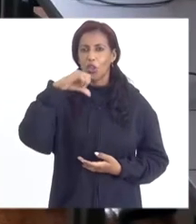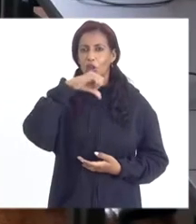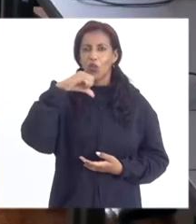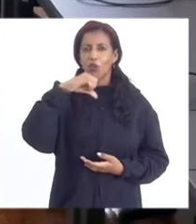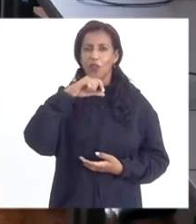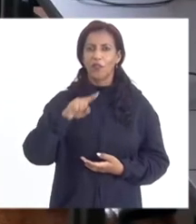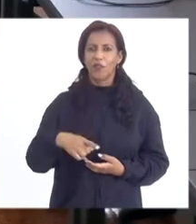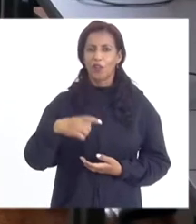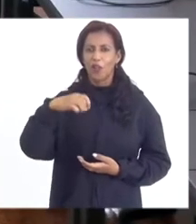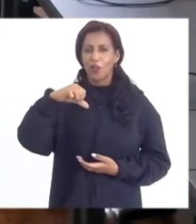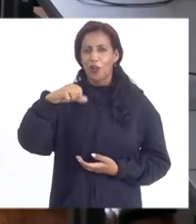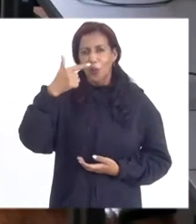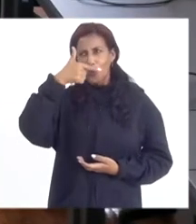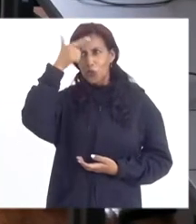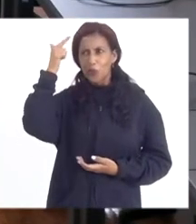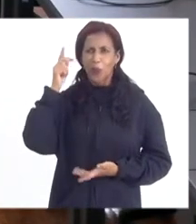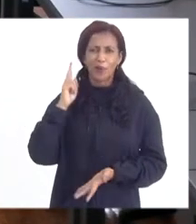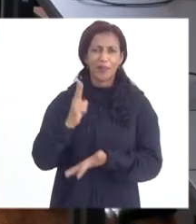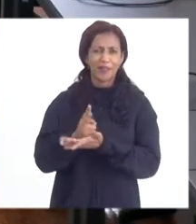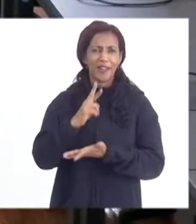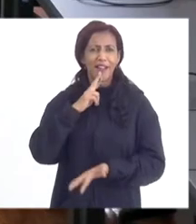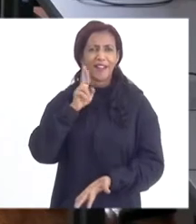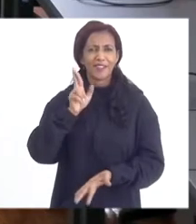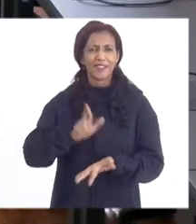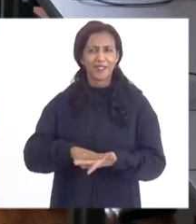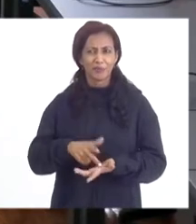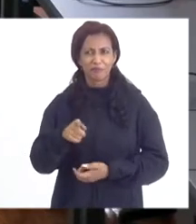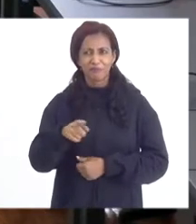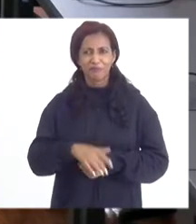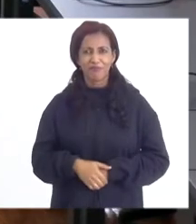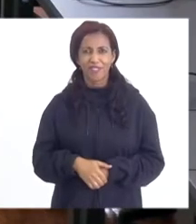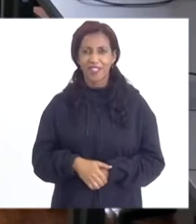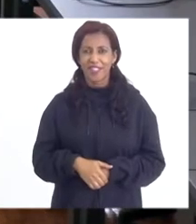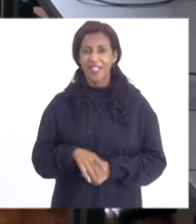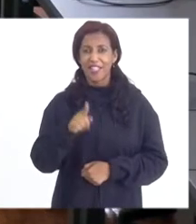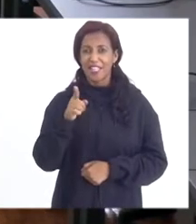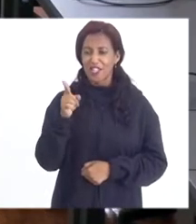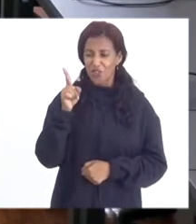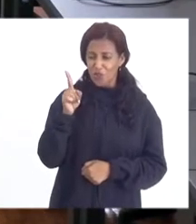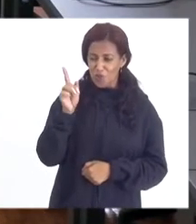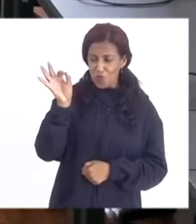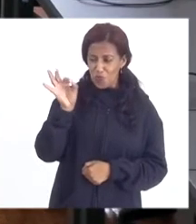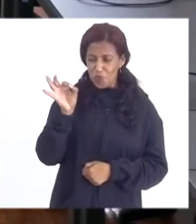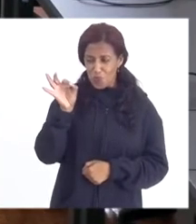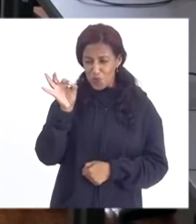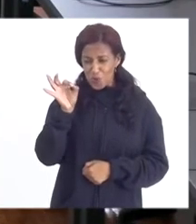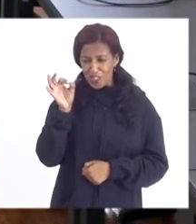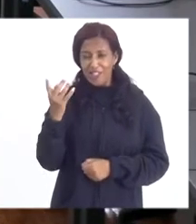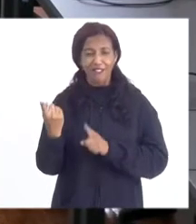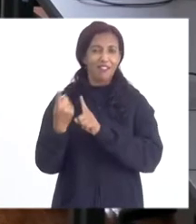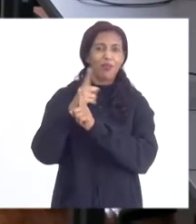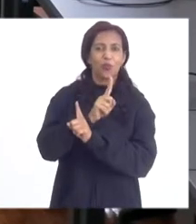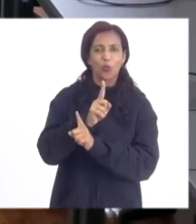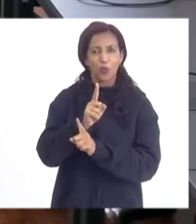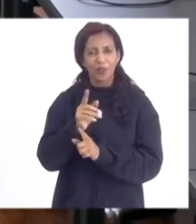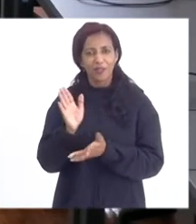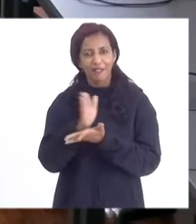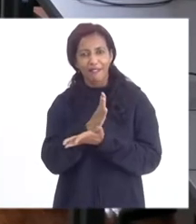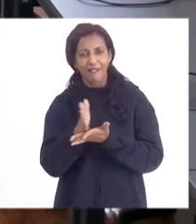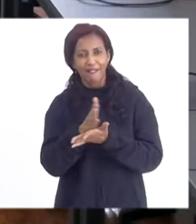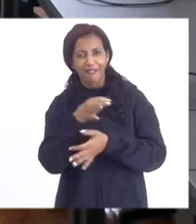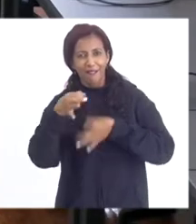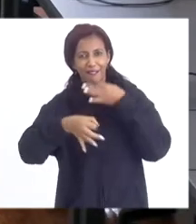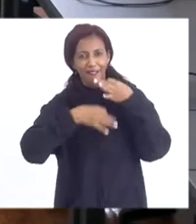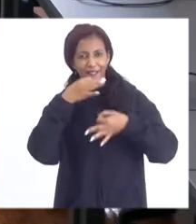99,9% das vezes, o deputado Luiz Paulo tem razão. Esse 0,1% só por conta das suas divergências de vez em quando, entendeu, Luiz